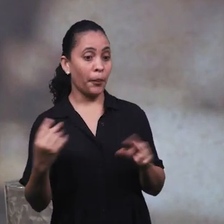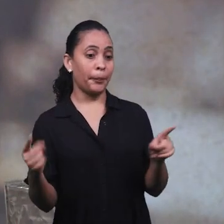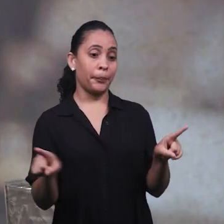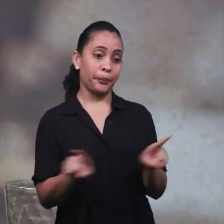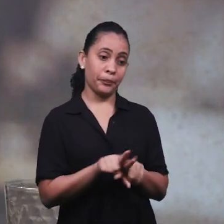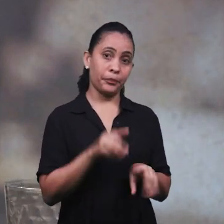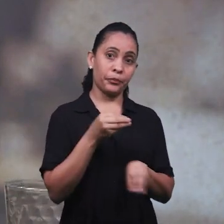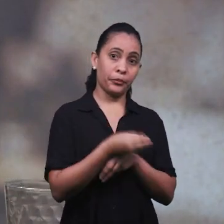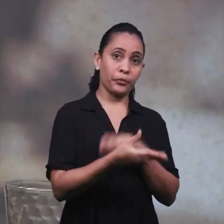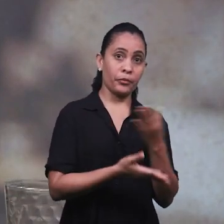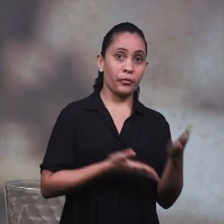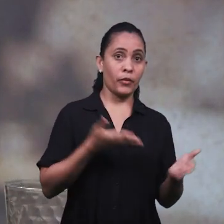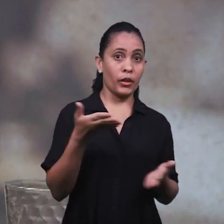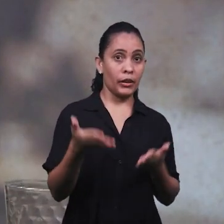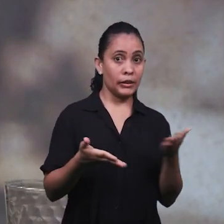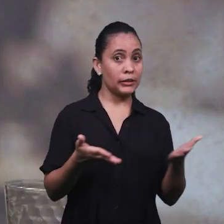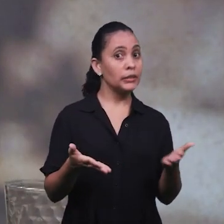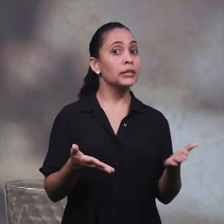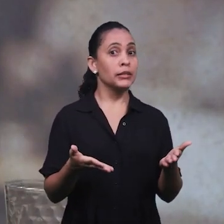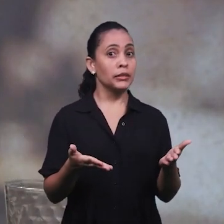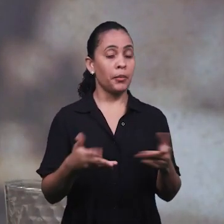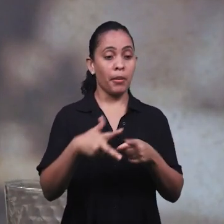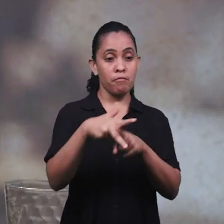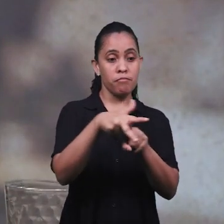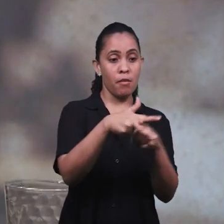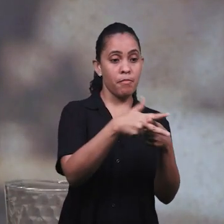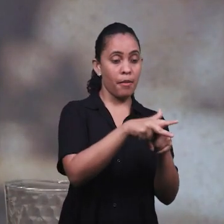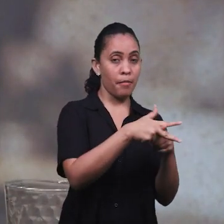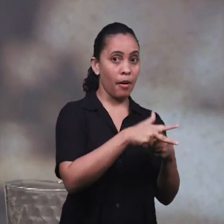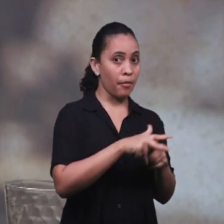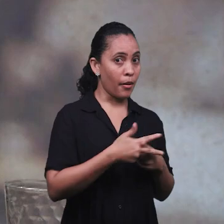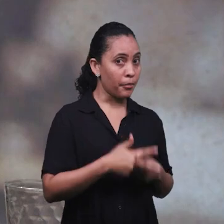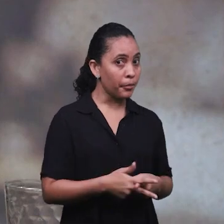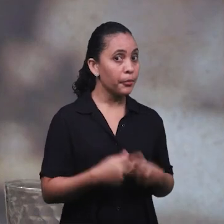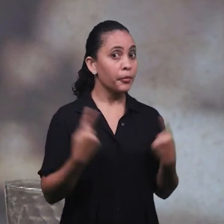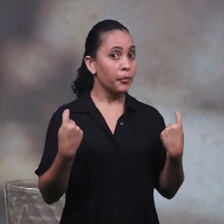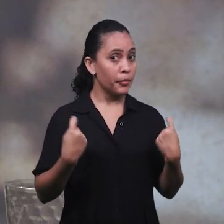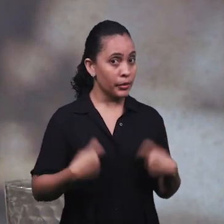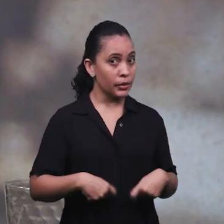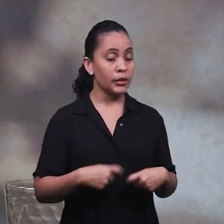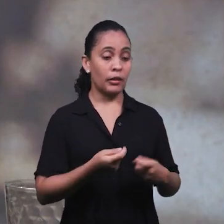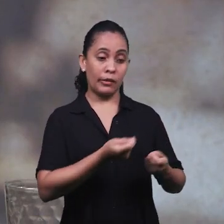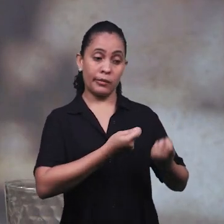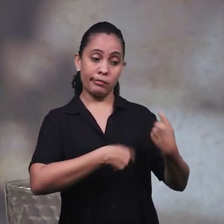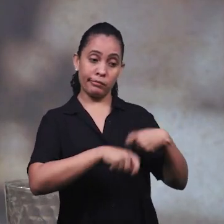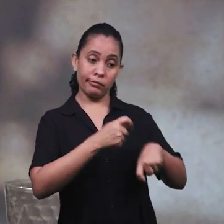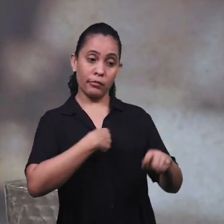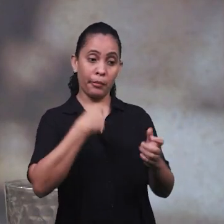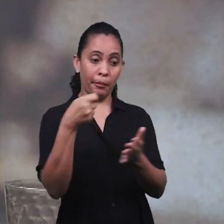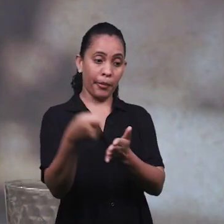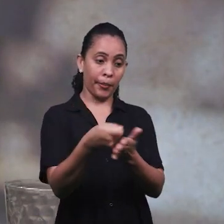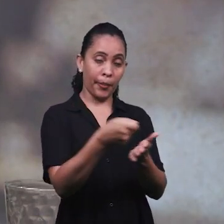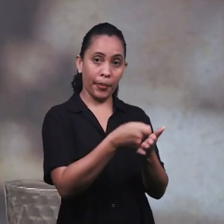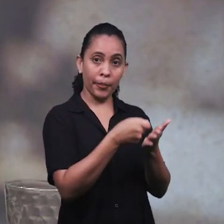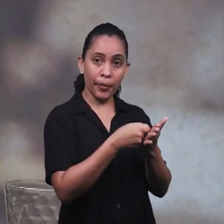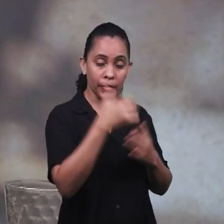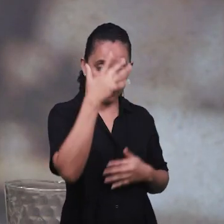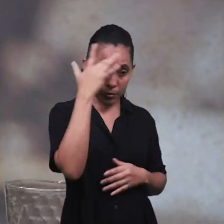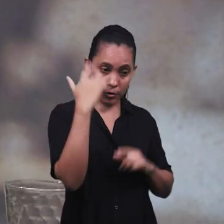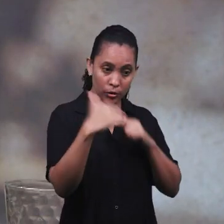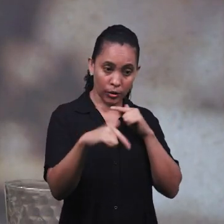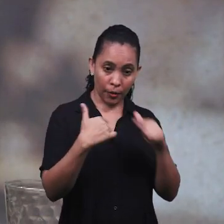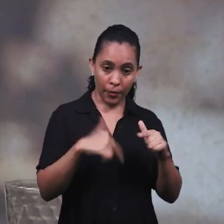e a conservação do condomínio, precisa de um aspecto contábil para efetuar o pagamento dos funcionários,